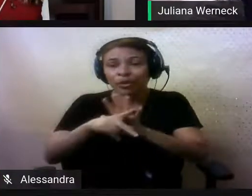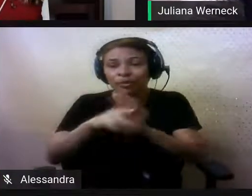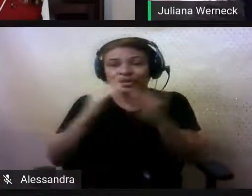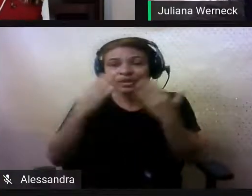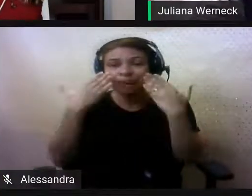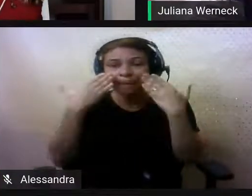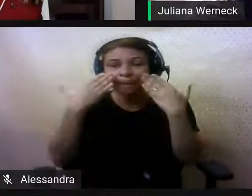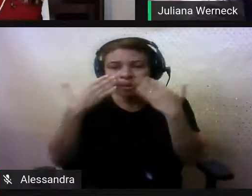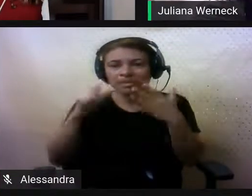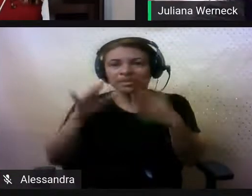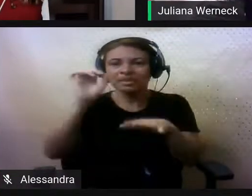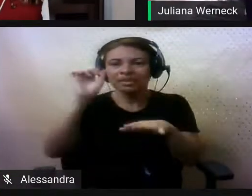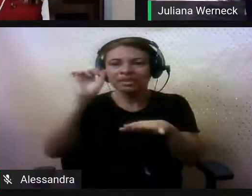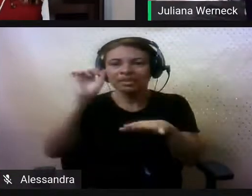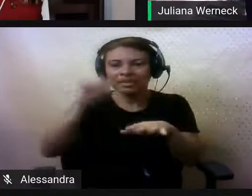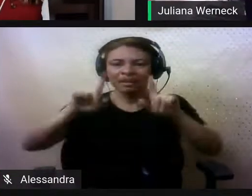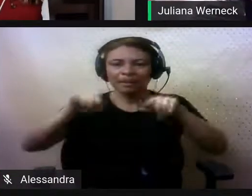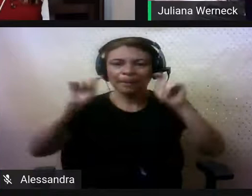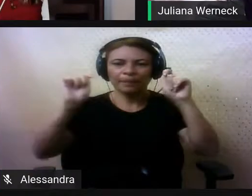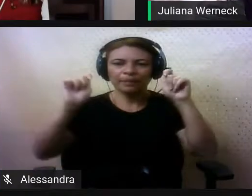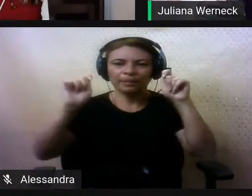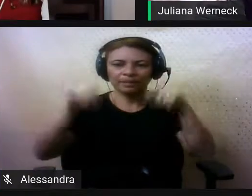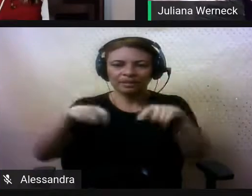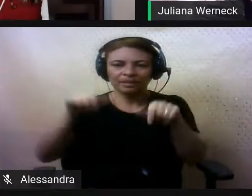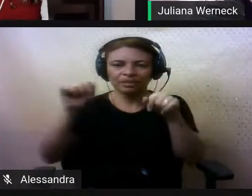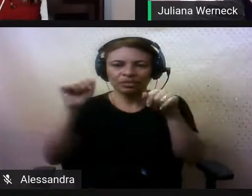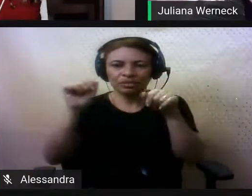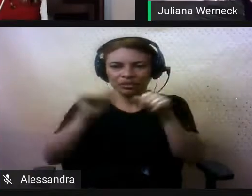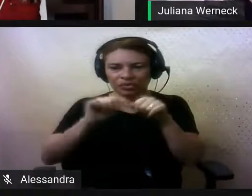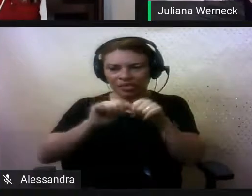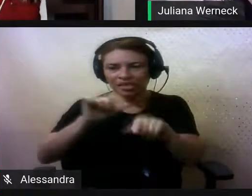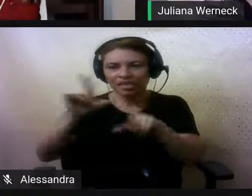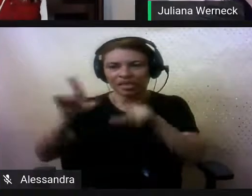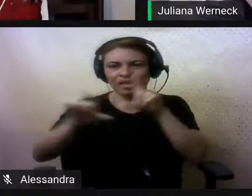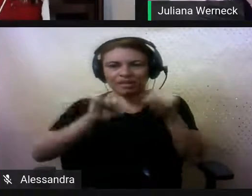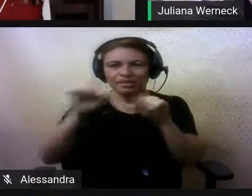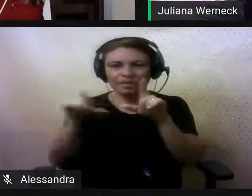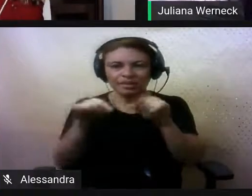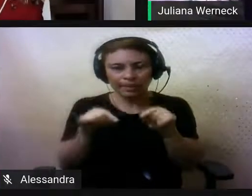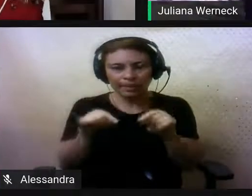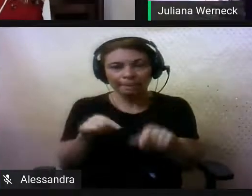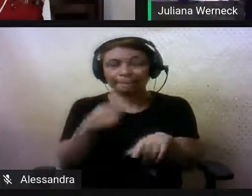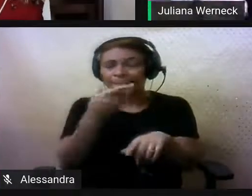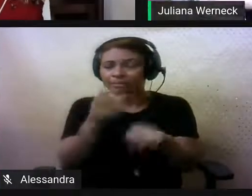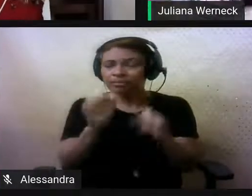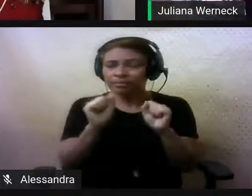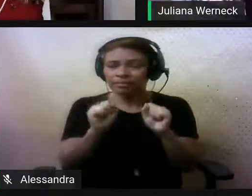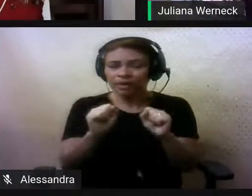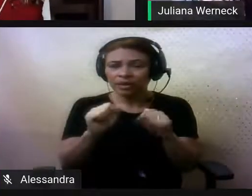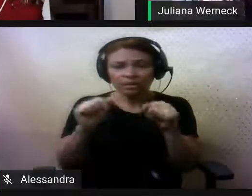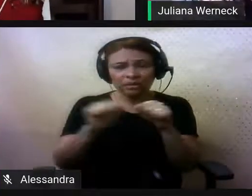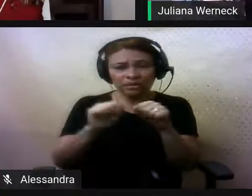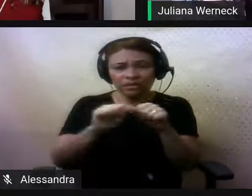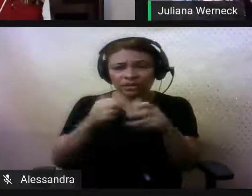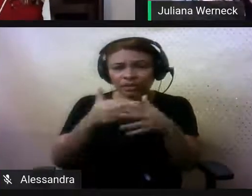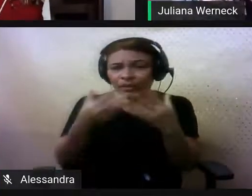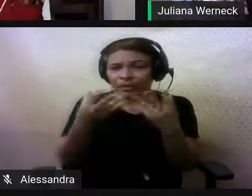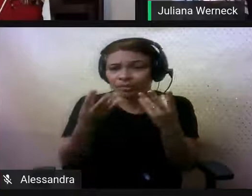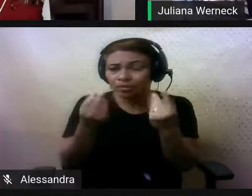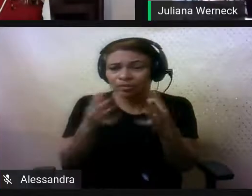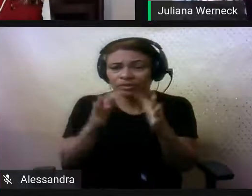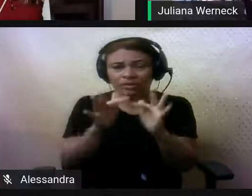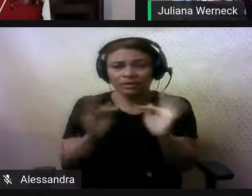que sim, é possível fazer escolhas. E eu posso fazer isso. Isso às vezes são coisas muito simples,